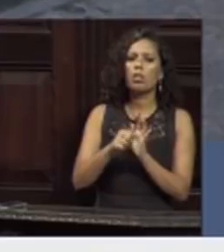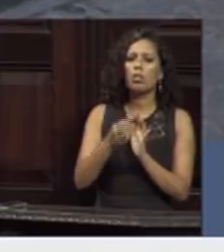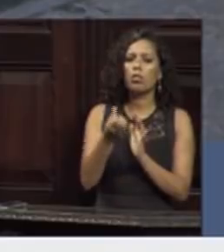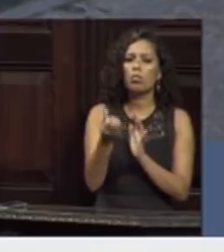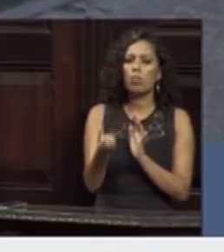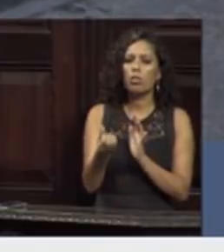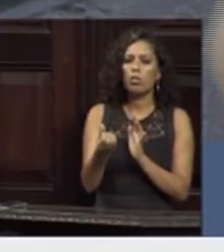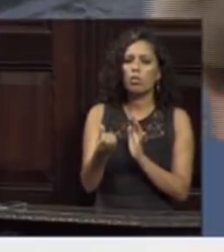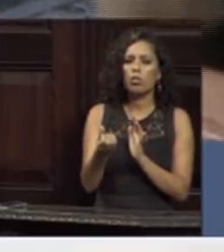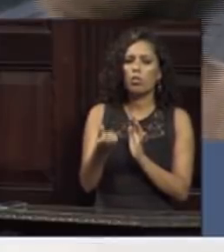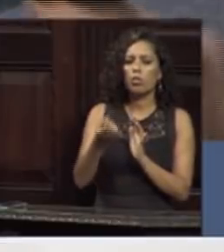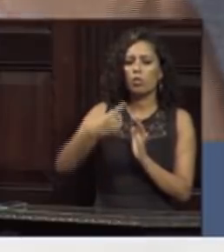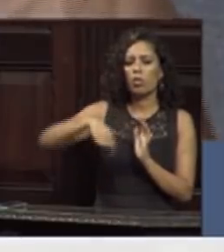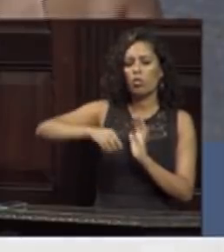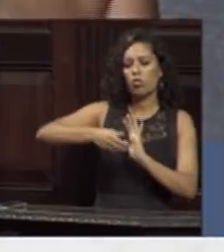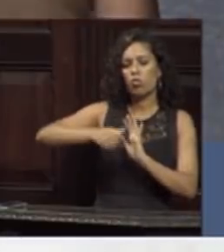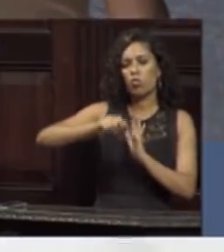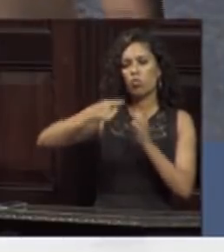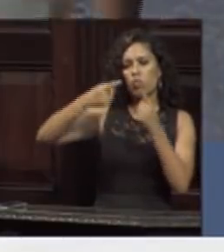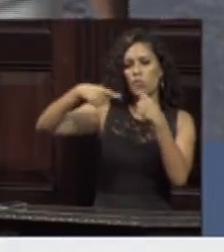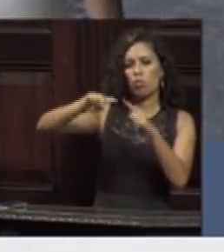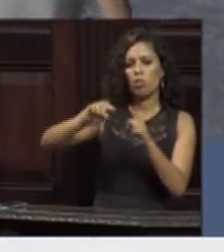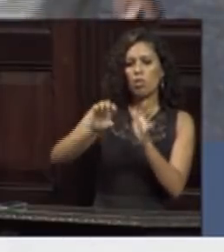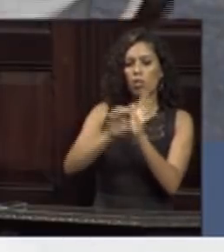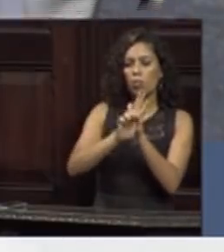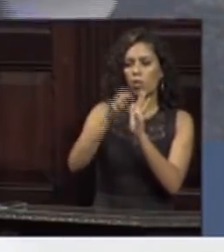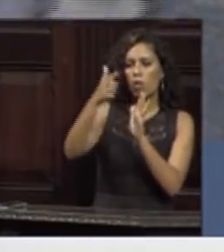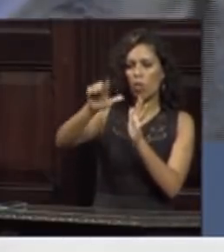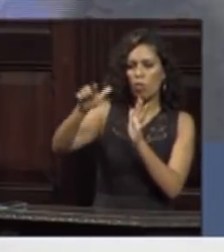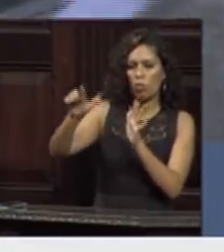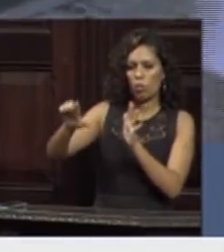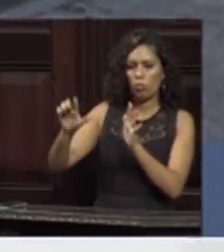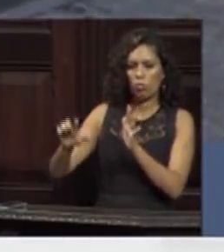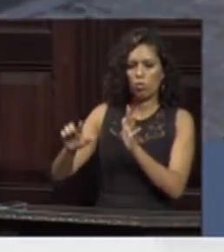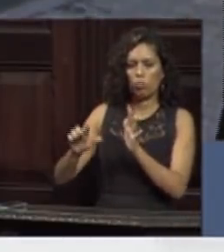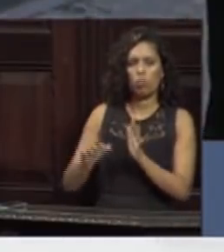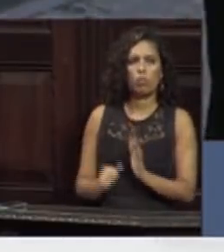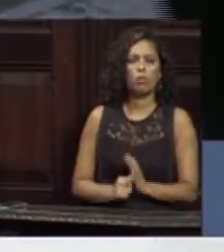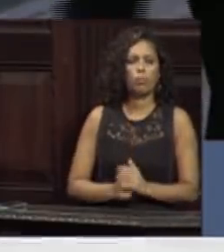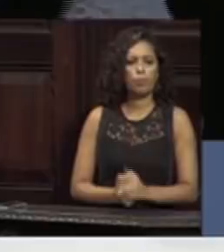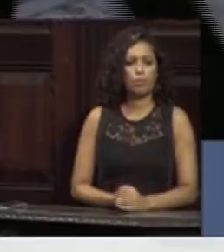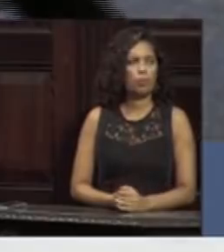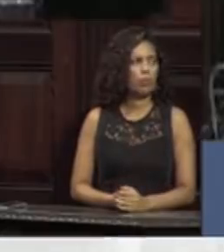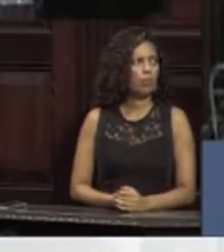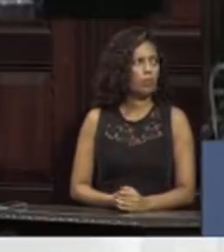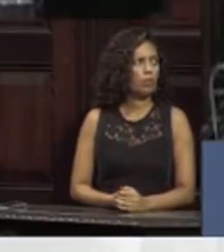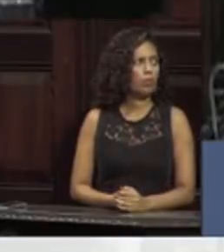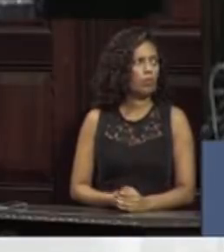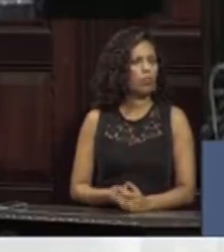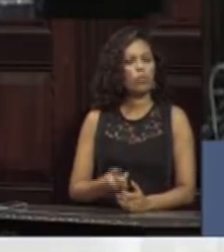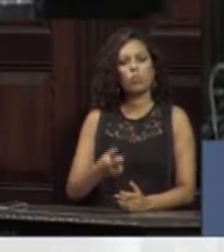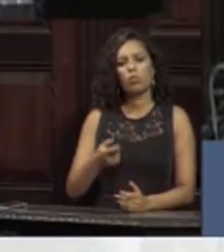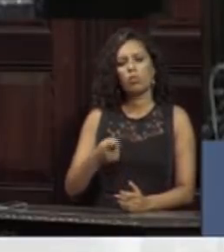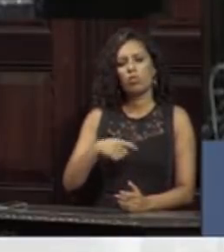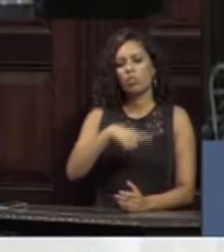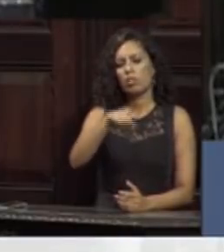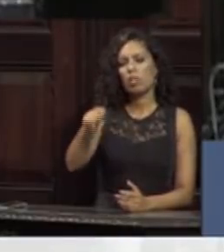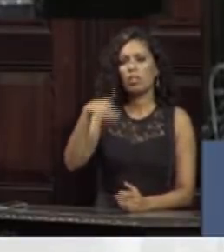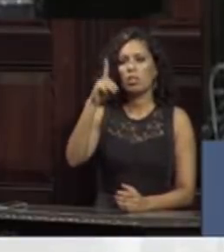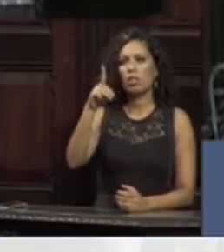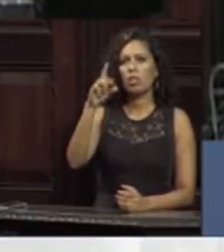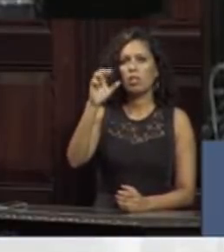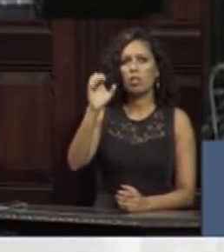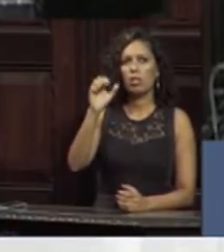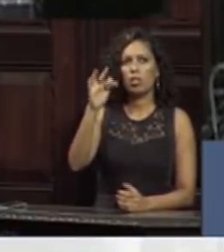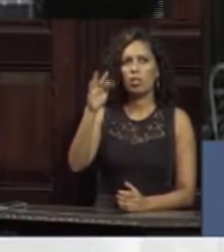às demais emendas, concluindo por substitutivo. O presidente defere pedido. Forma final de